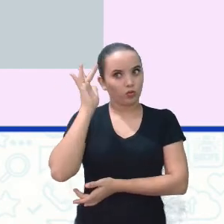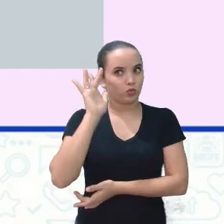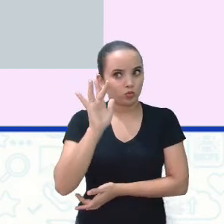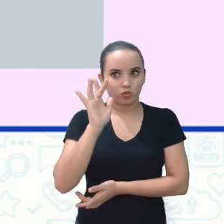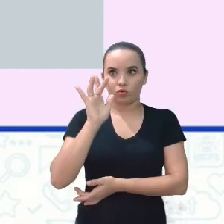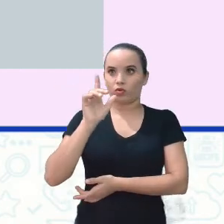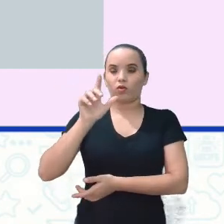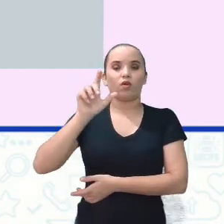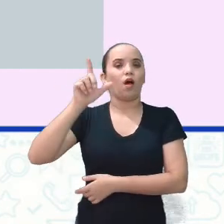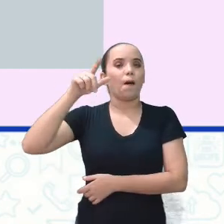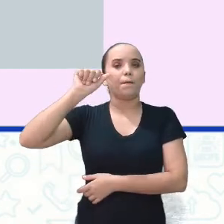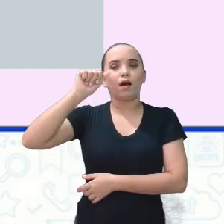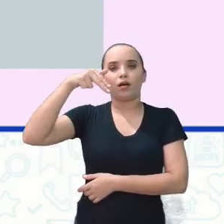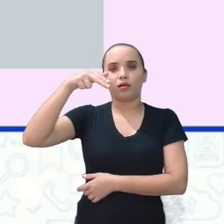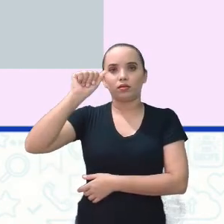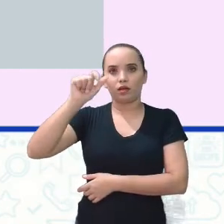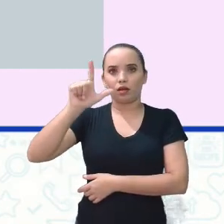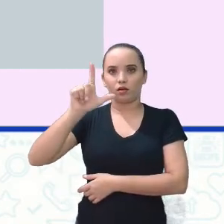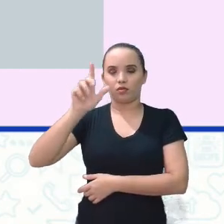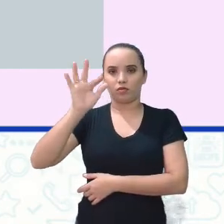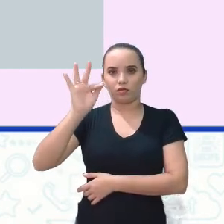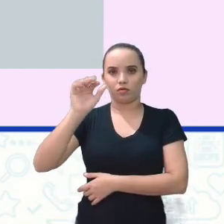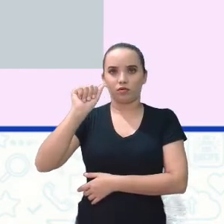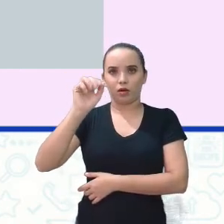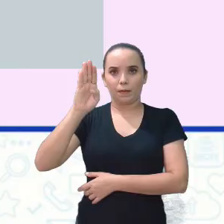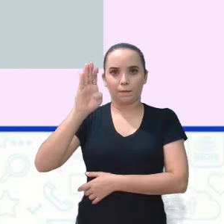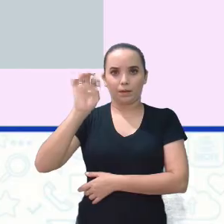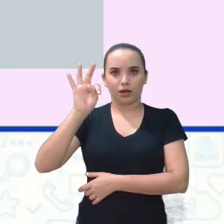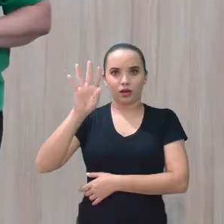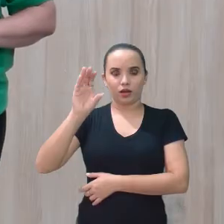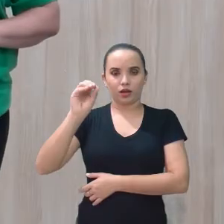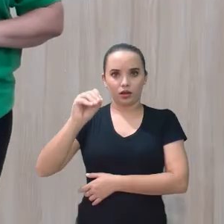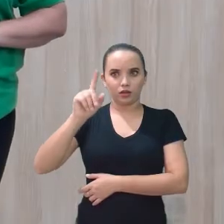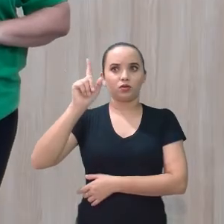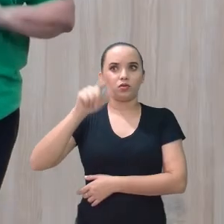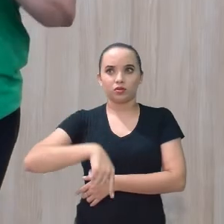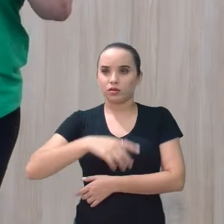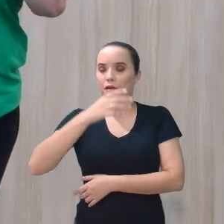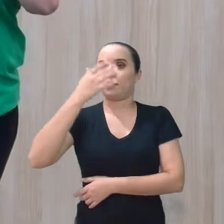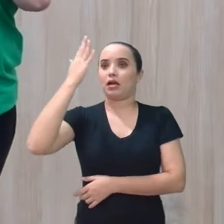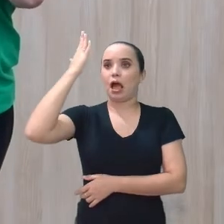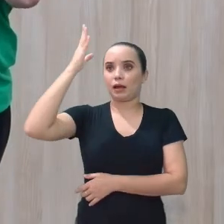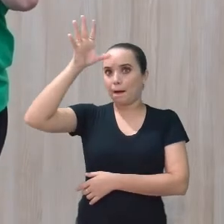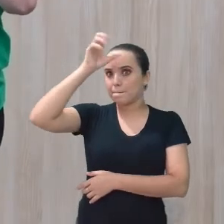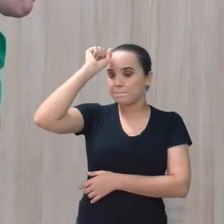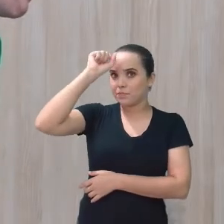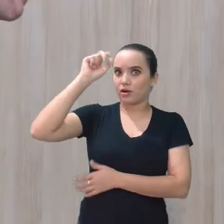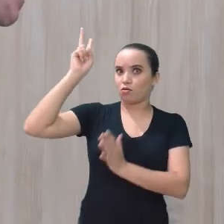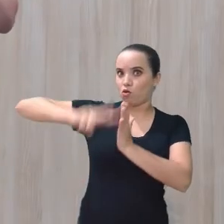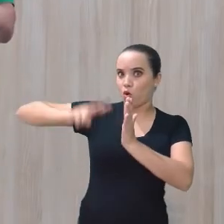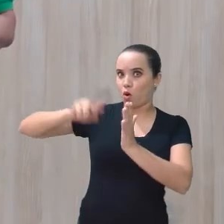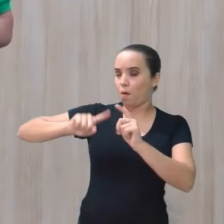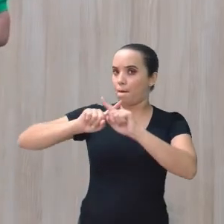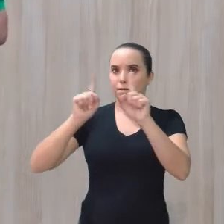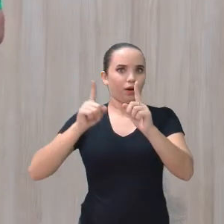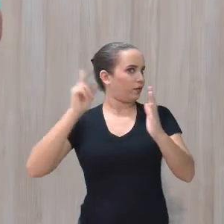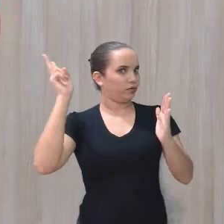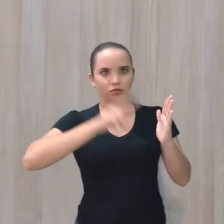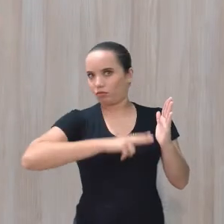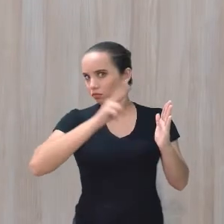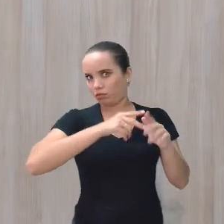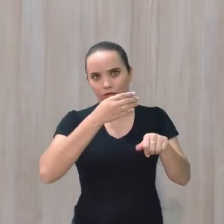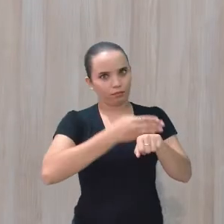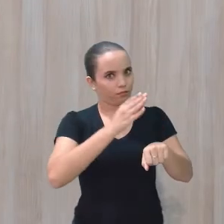aprenderam a ler e não leem. Então, sexto ano, vocês já foram